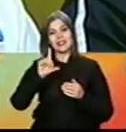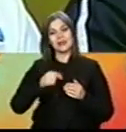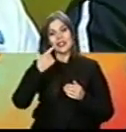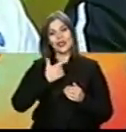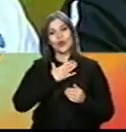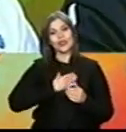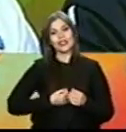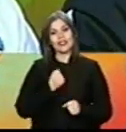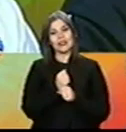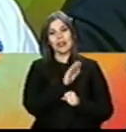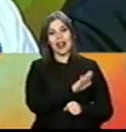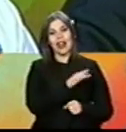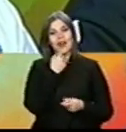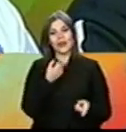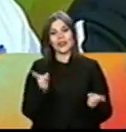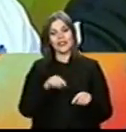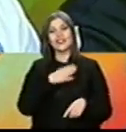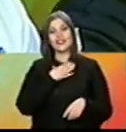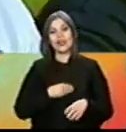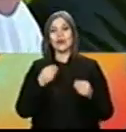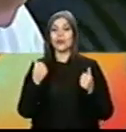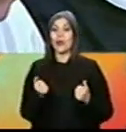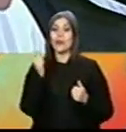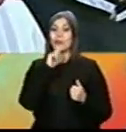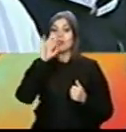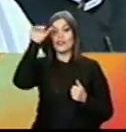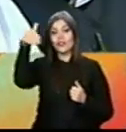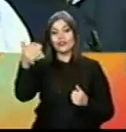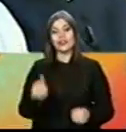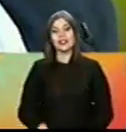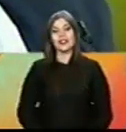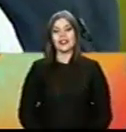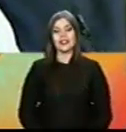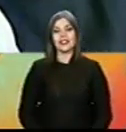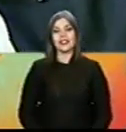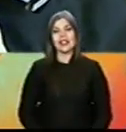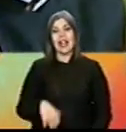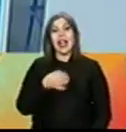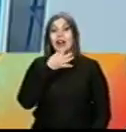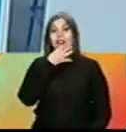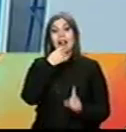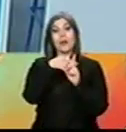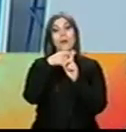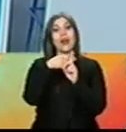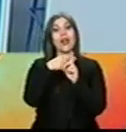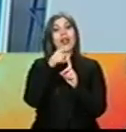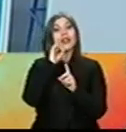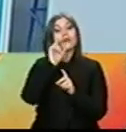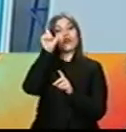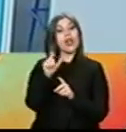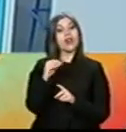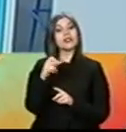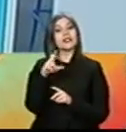gostava de trabalhar lá outra vez. Muito bem. Quem sabe? Já agora, convinha dizer banda Chef Sara. Digam banda Chef Sara. E aqui a Chef Sara